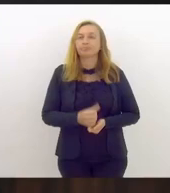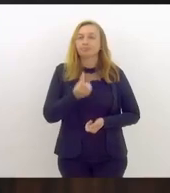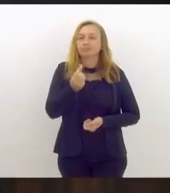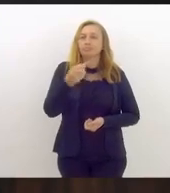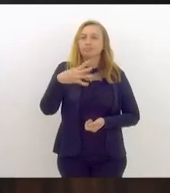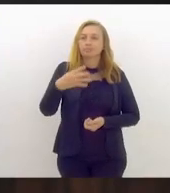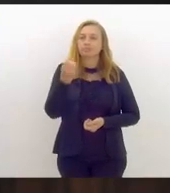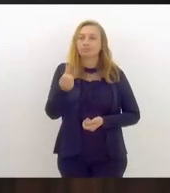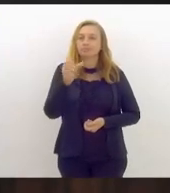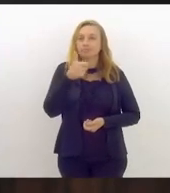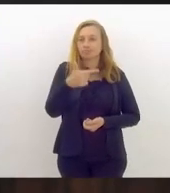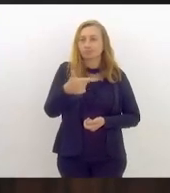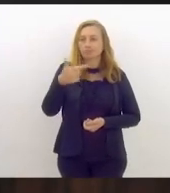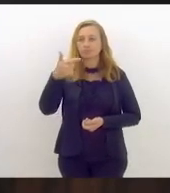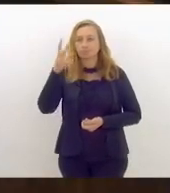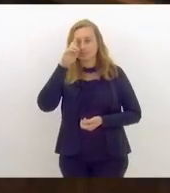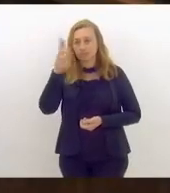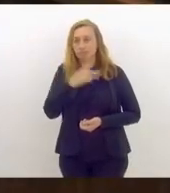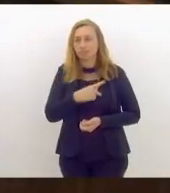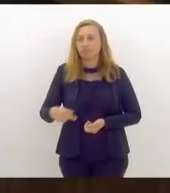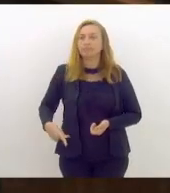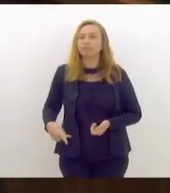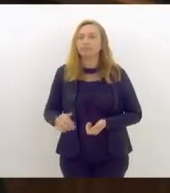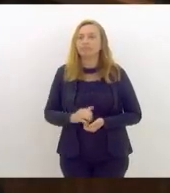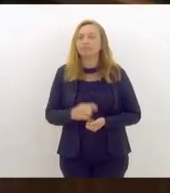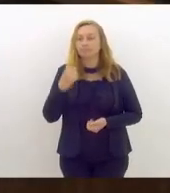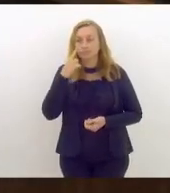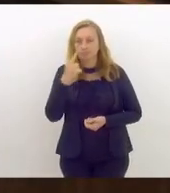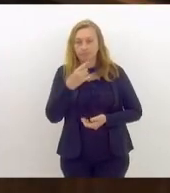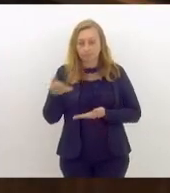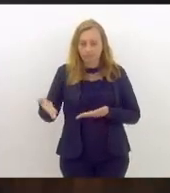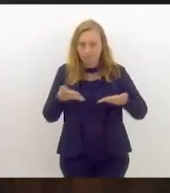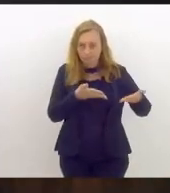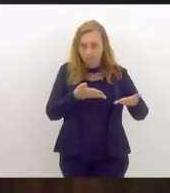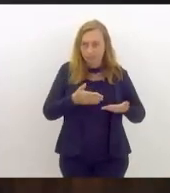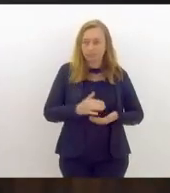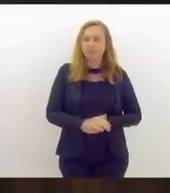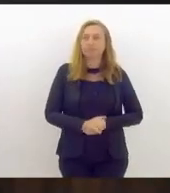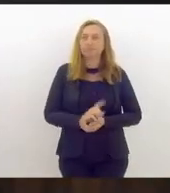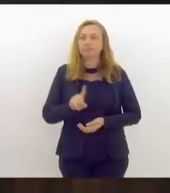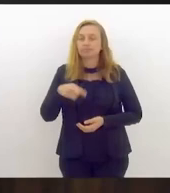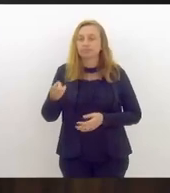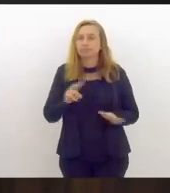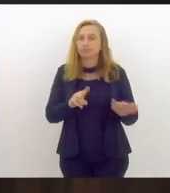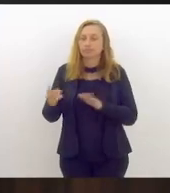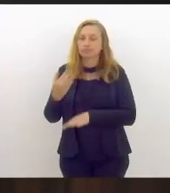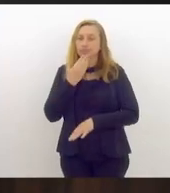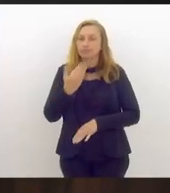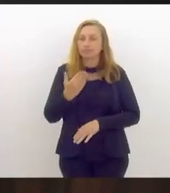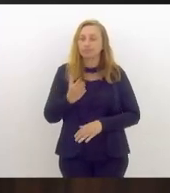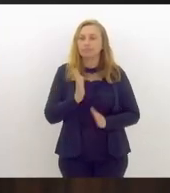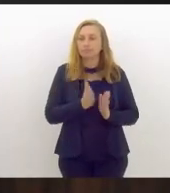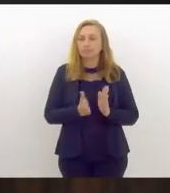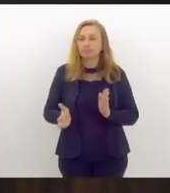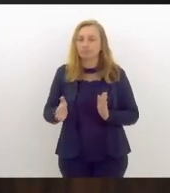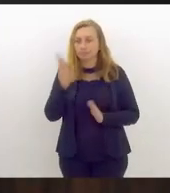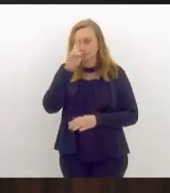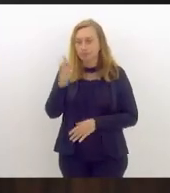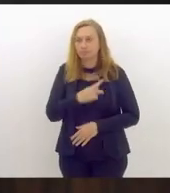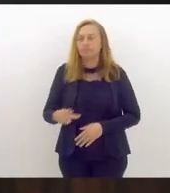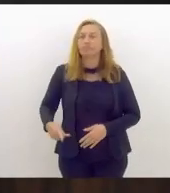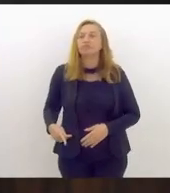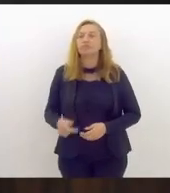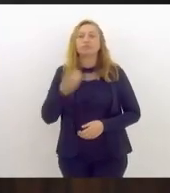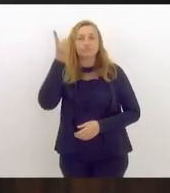6462, senhor presidente. Traz aqui para mim, por favor. Já pedi para pautar na próxima semana. Questão de ordem também, presidente. Questão de ordem,